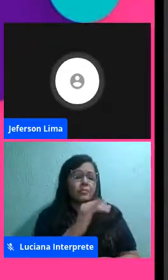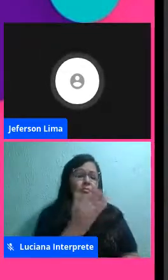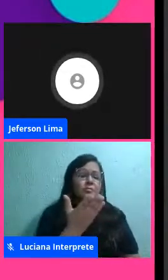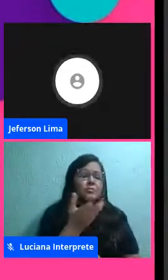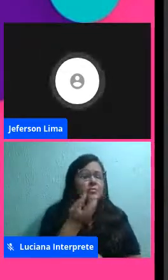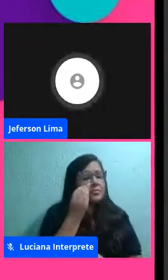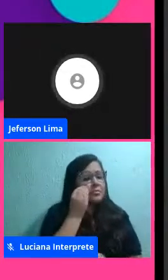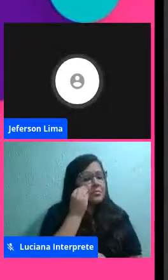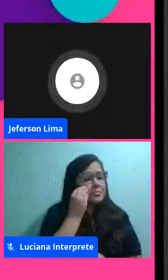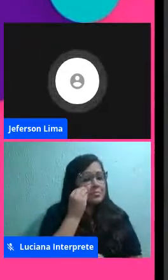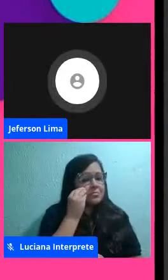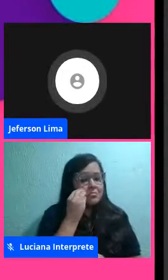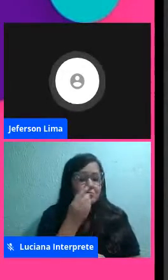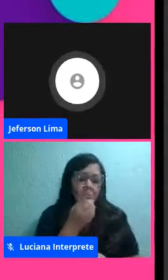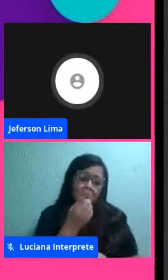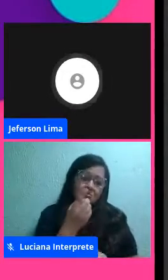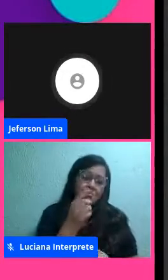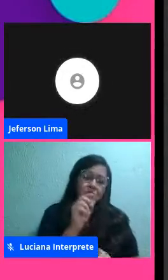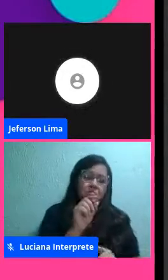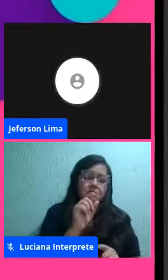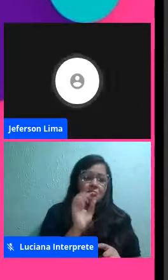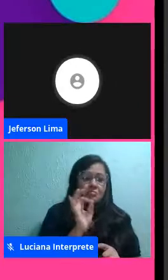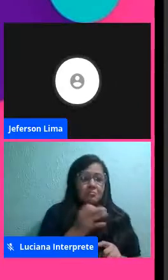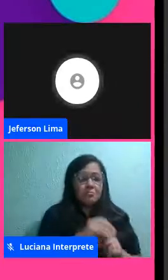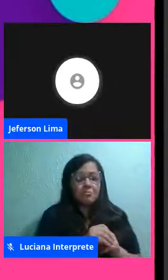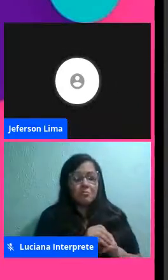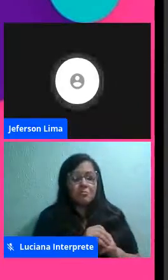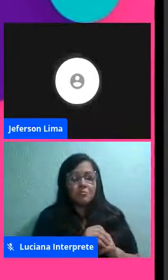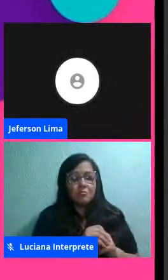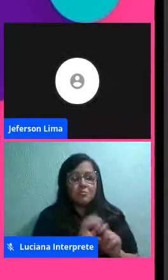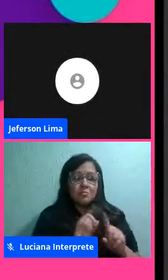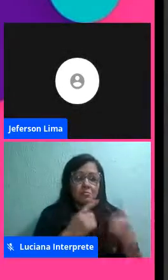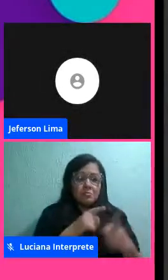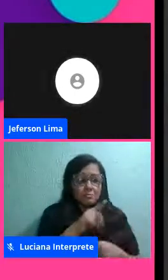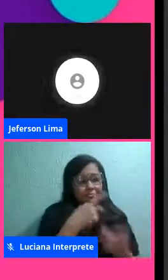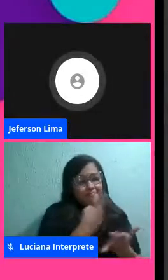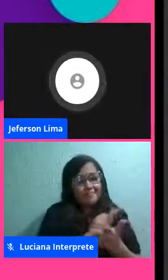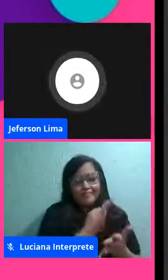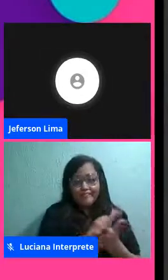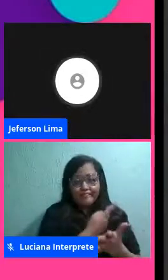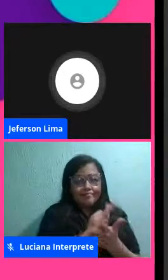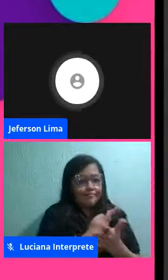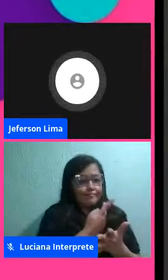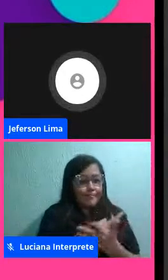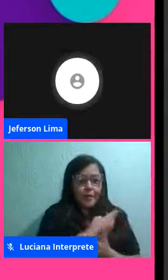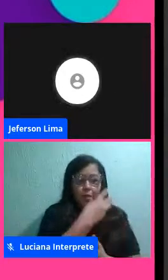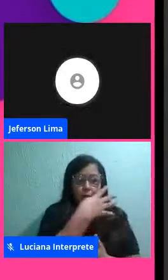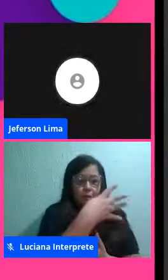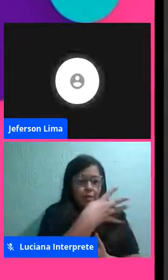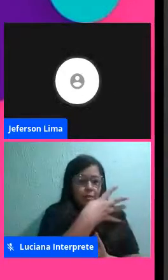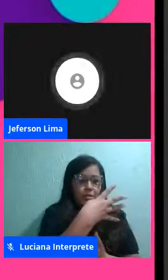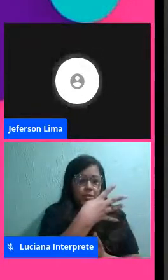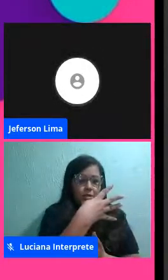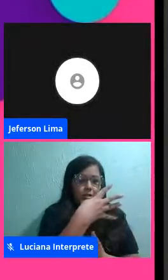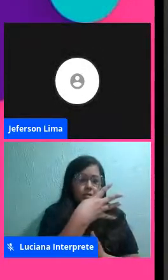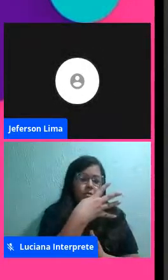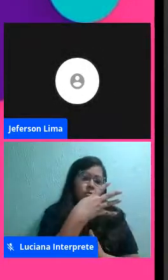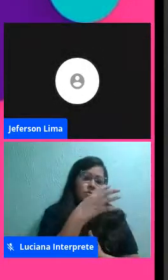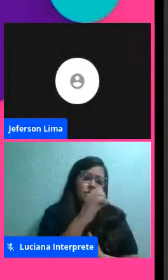erro 403. 403 é não permitido. Vamos salvar aqui. Vamos tentar fazer aqui functions